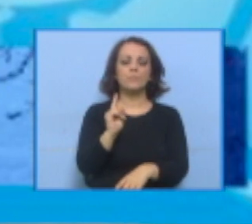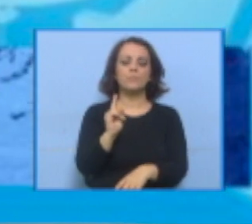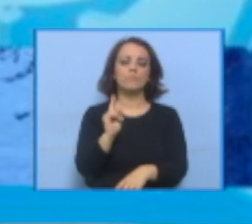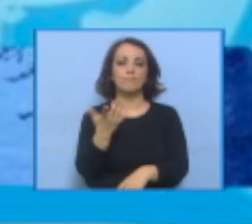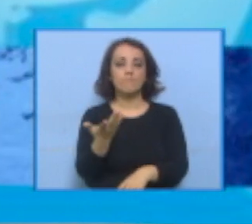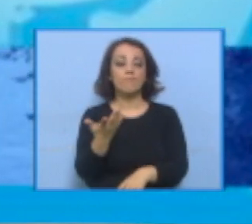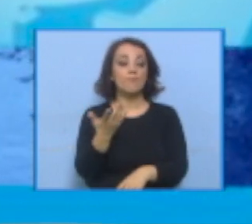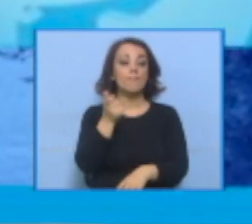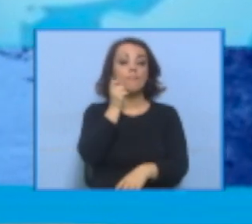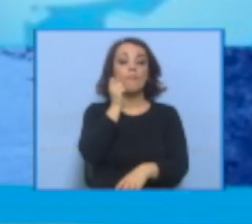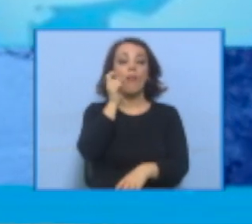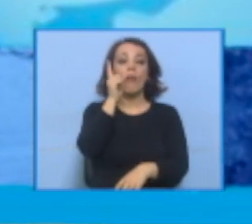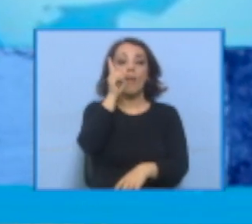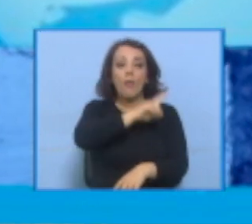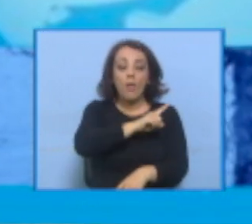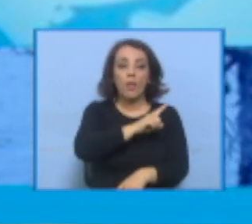quem os pratica